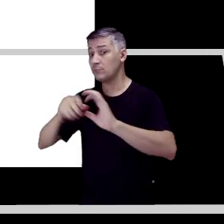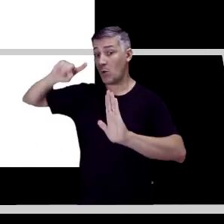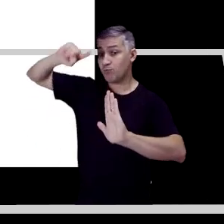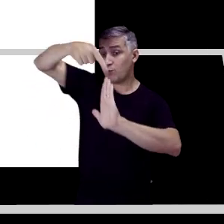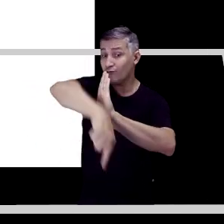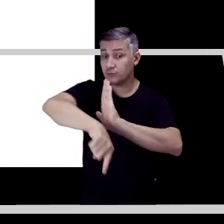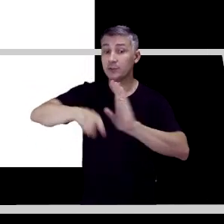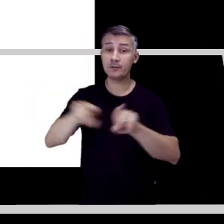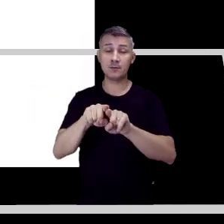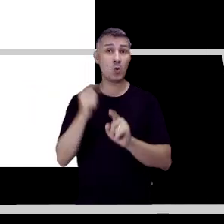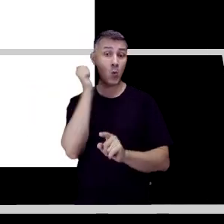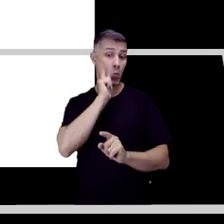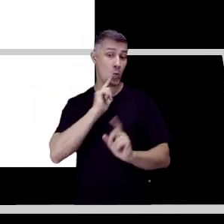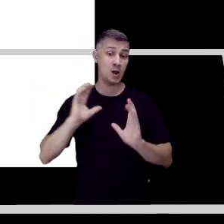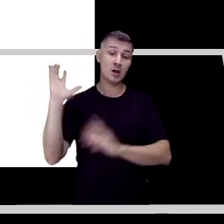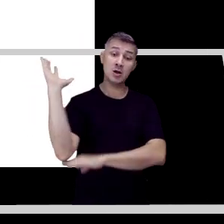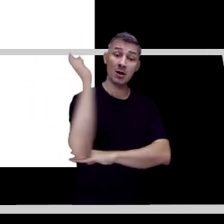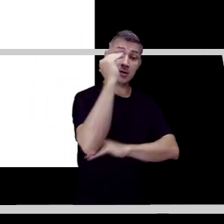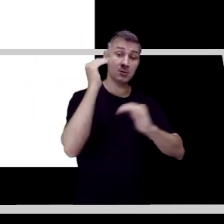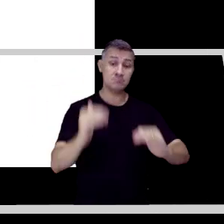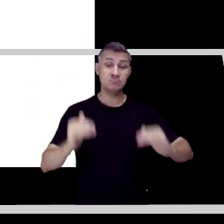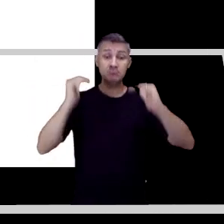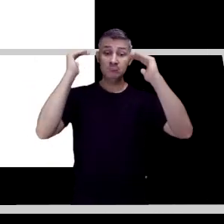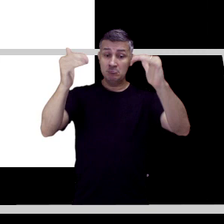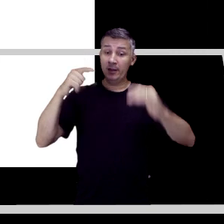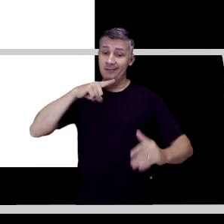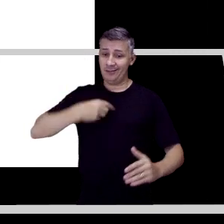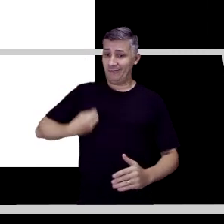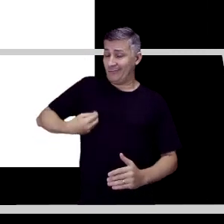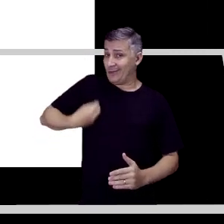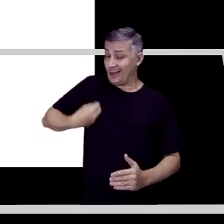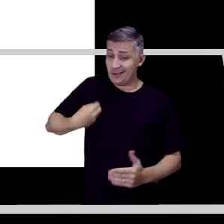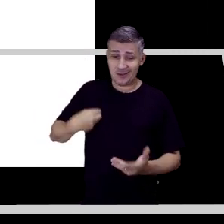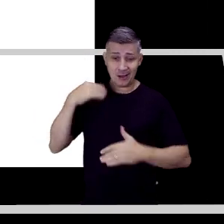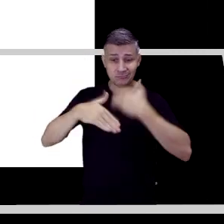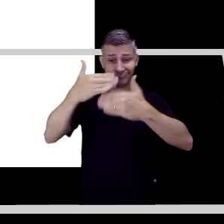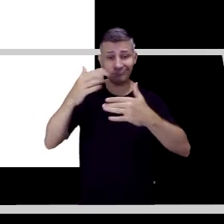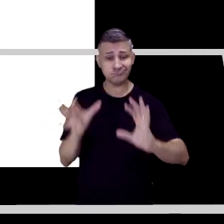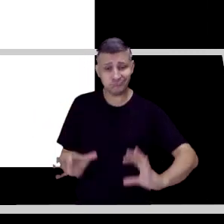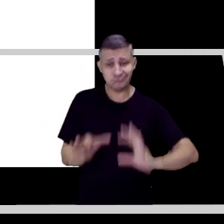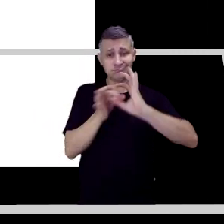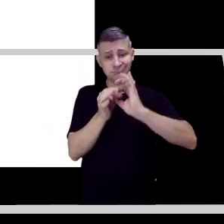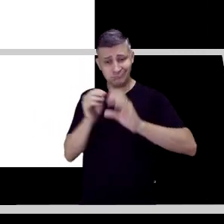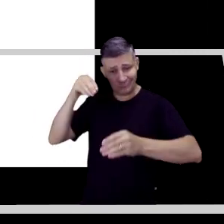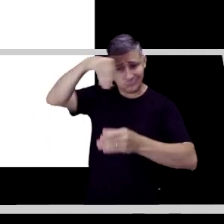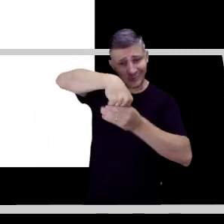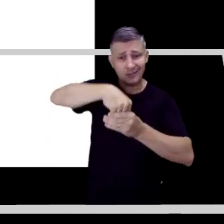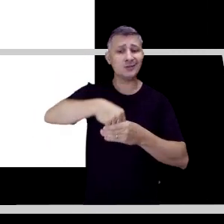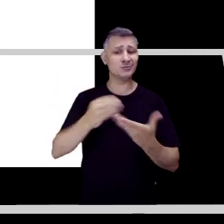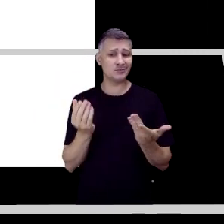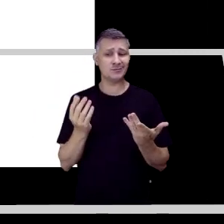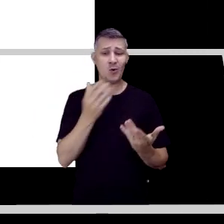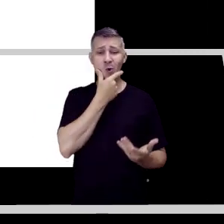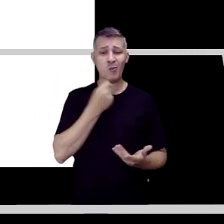irremediavelmente apegado a isso e inserido ali como um homem primitivo em seu ambiente natural. Ou seja, a ideia é que a tecnologia ela é